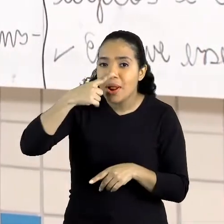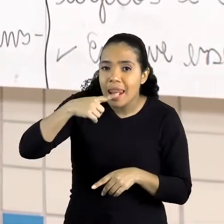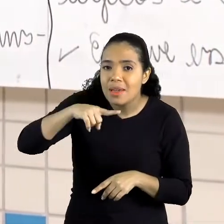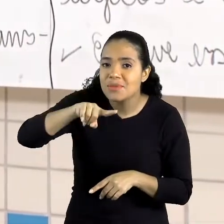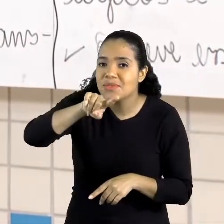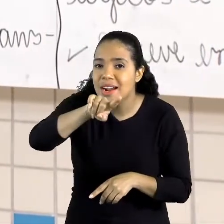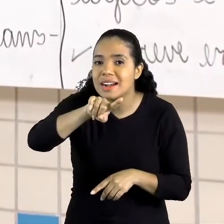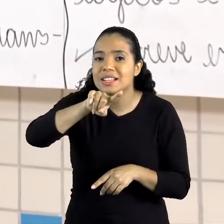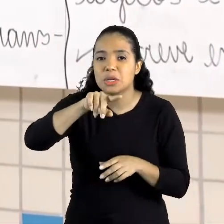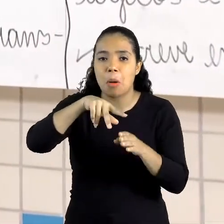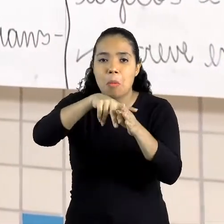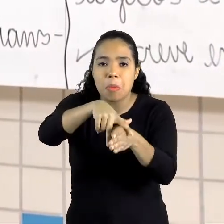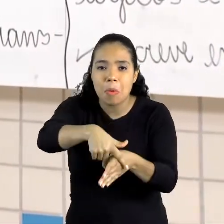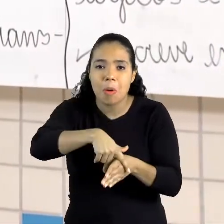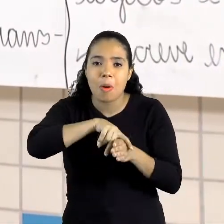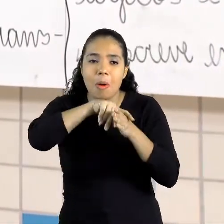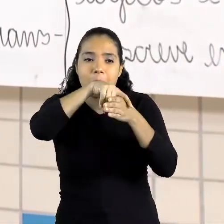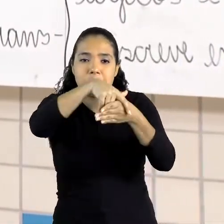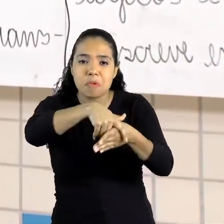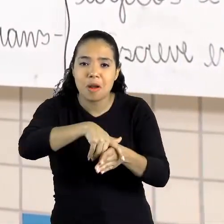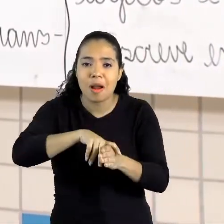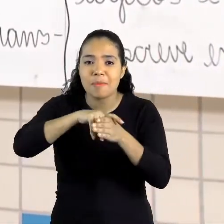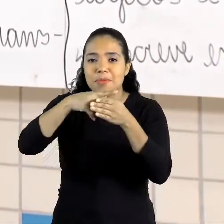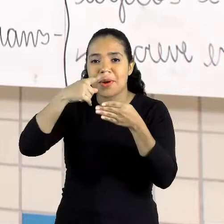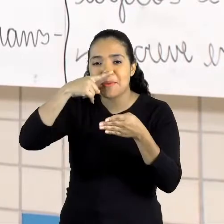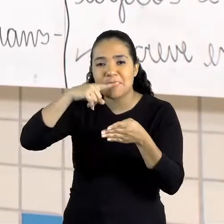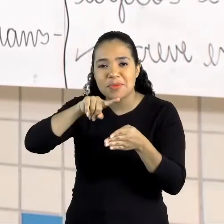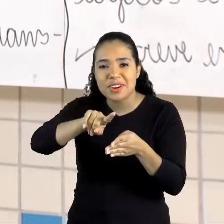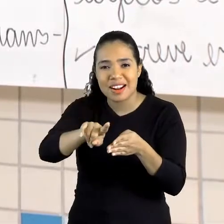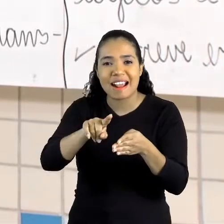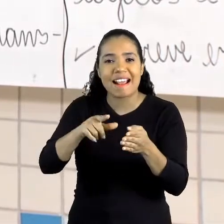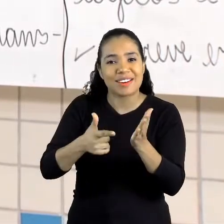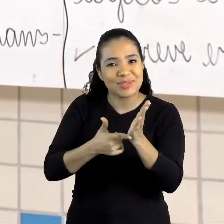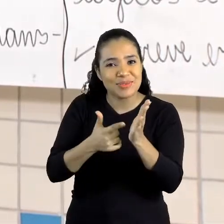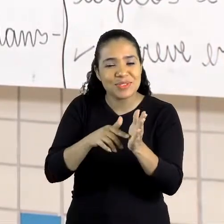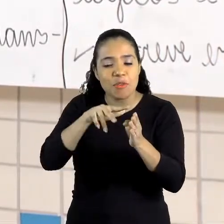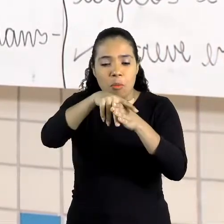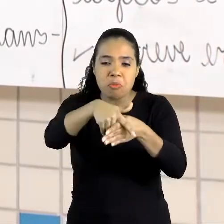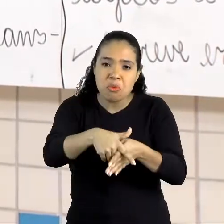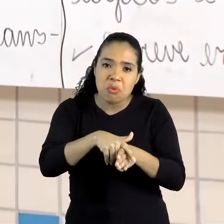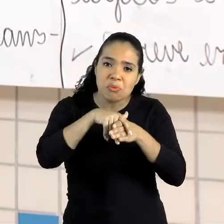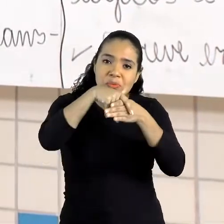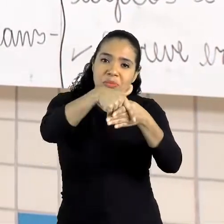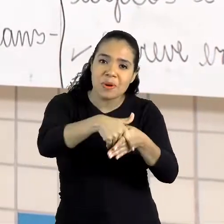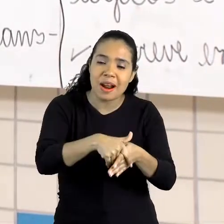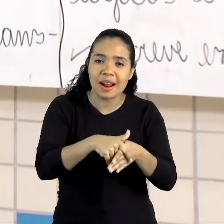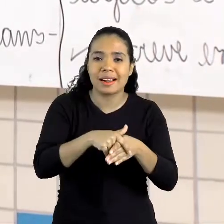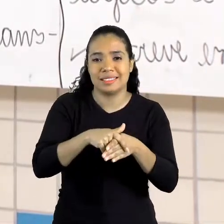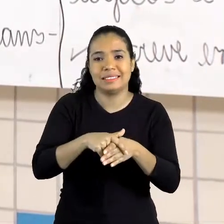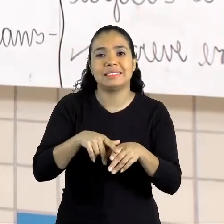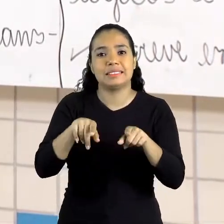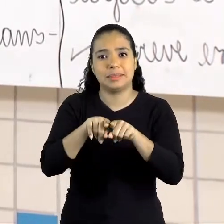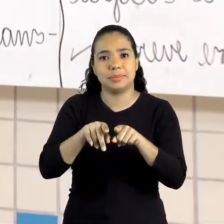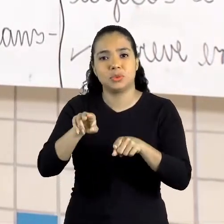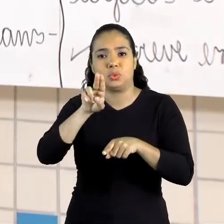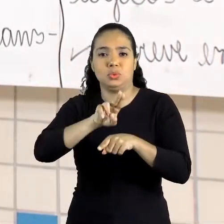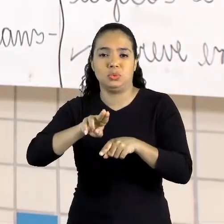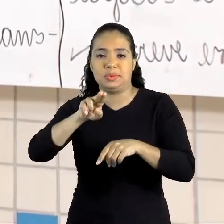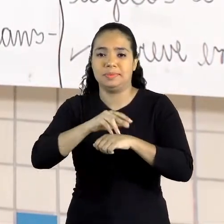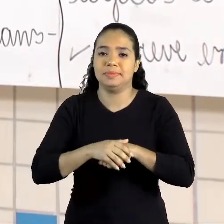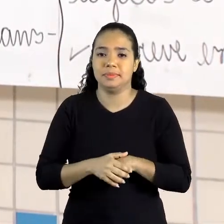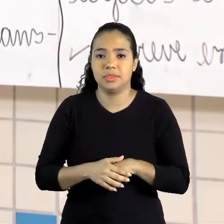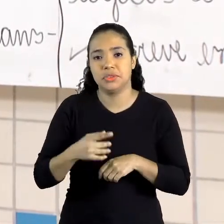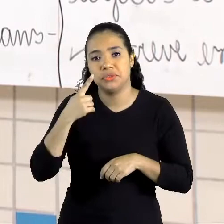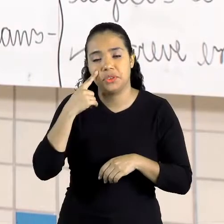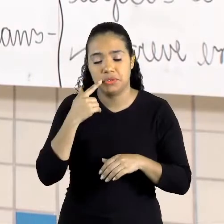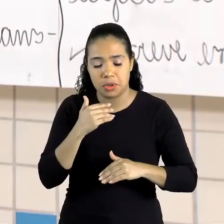por meio de um elefante, também em um determinado momento da narrativa. Mostra os avanços provocados